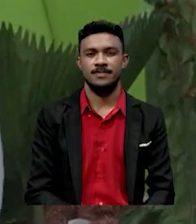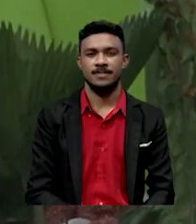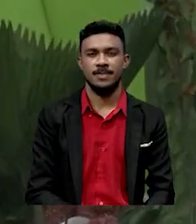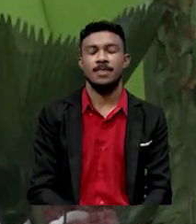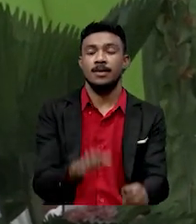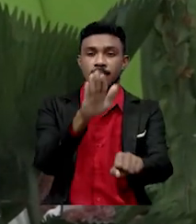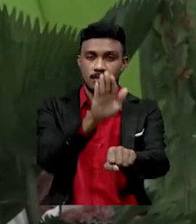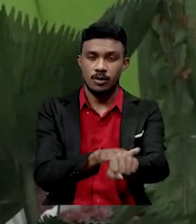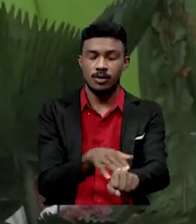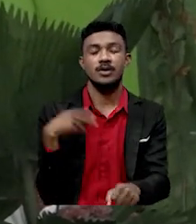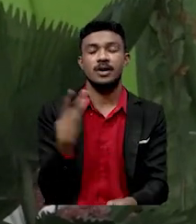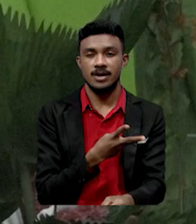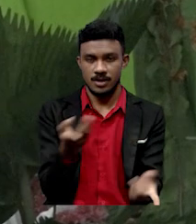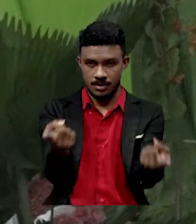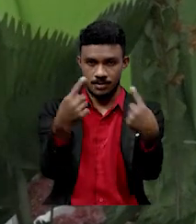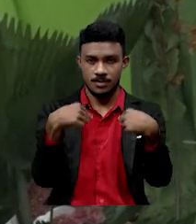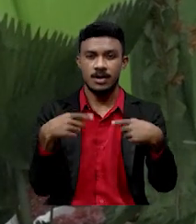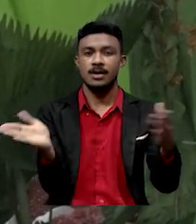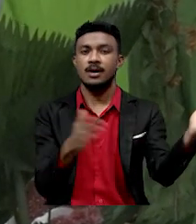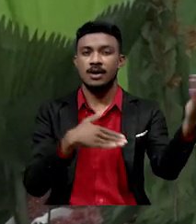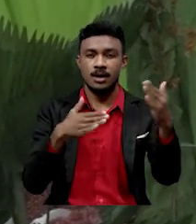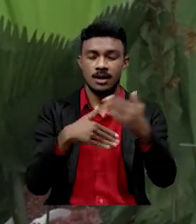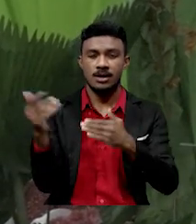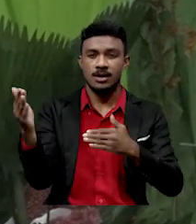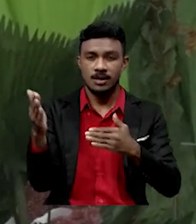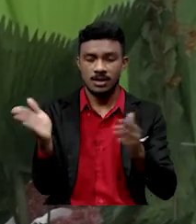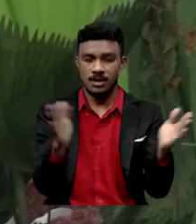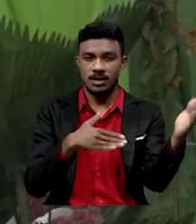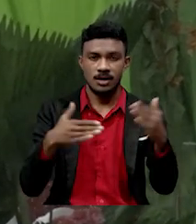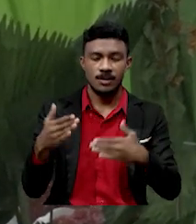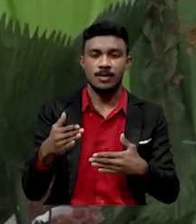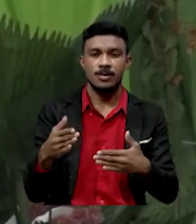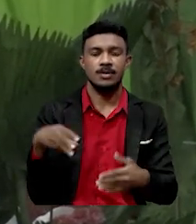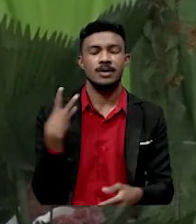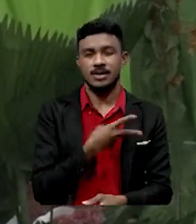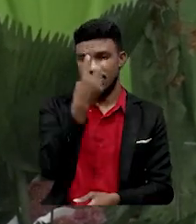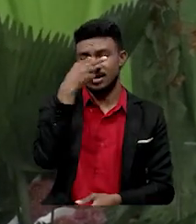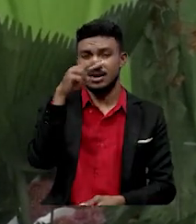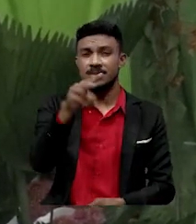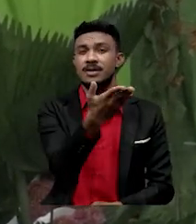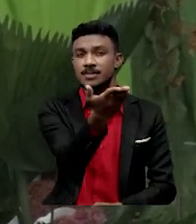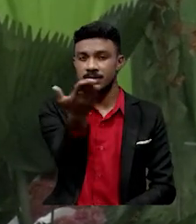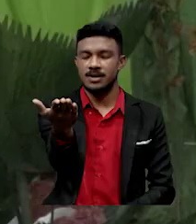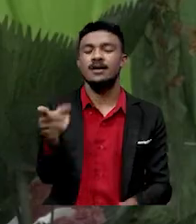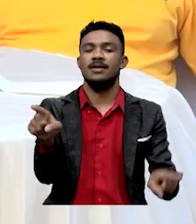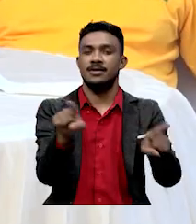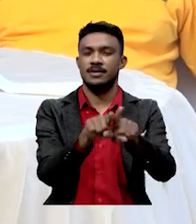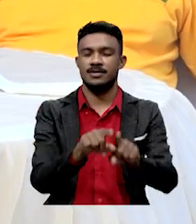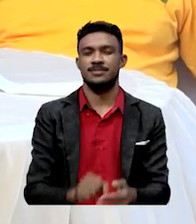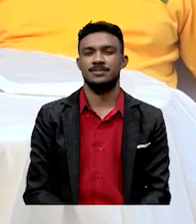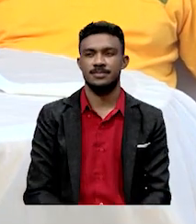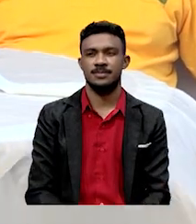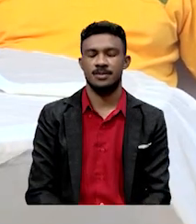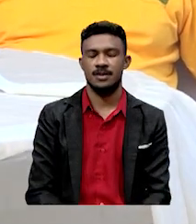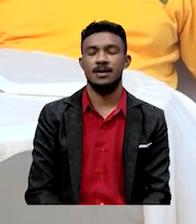Bolo e nem está livre malo. Eu tô tendo uma malo, oh, e de uma musia, oh, oh,